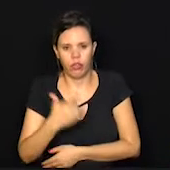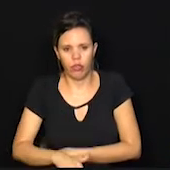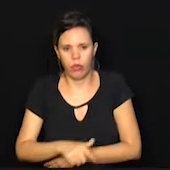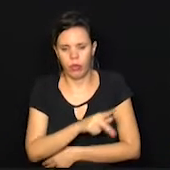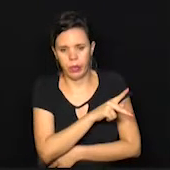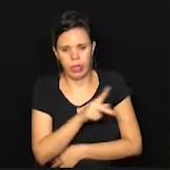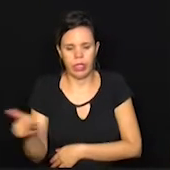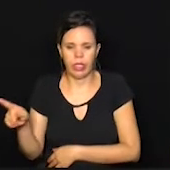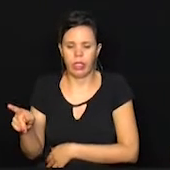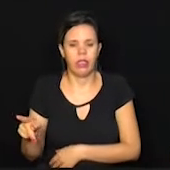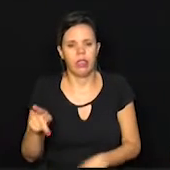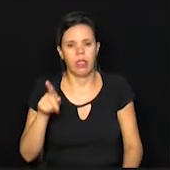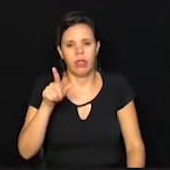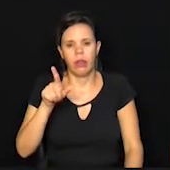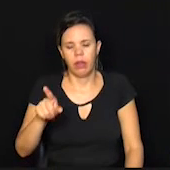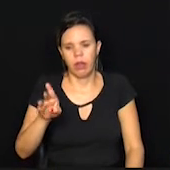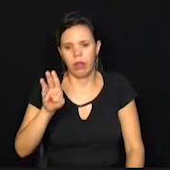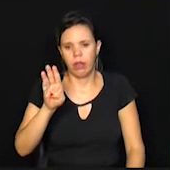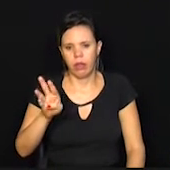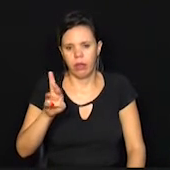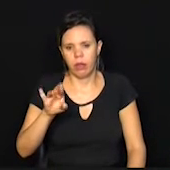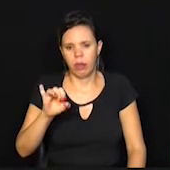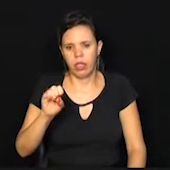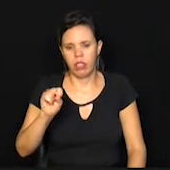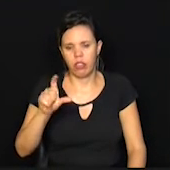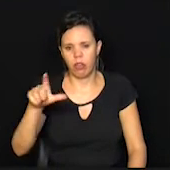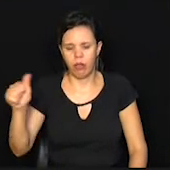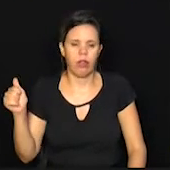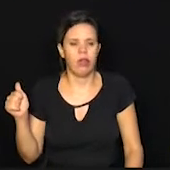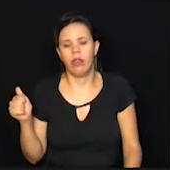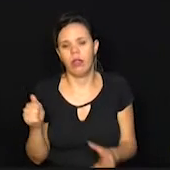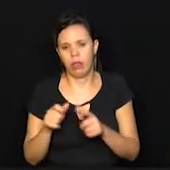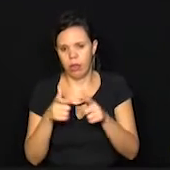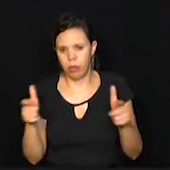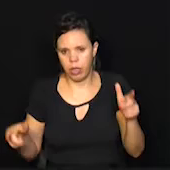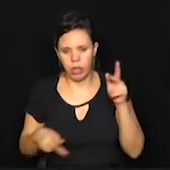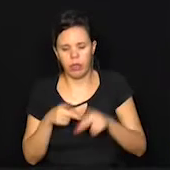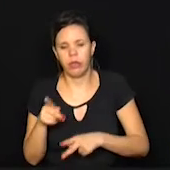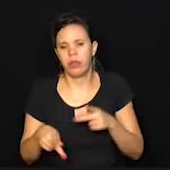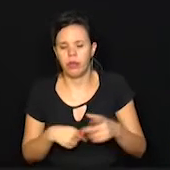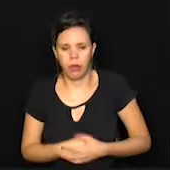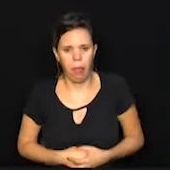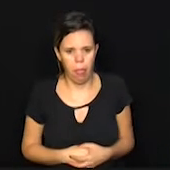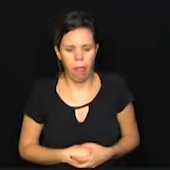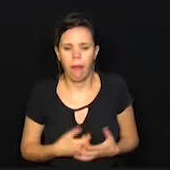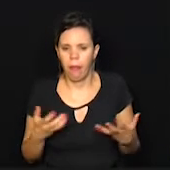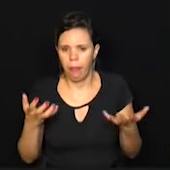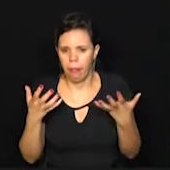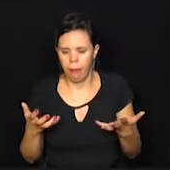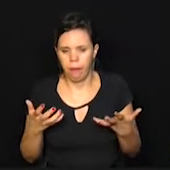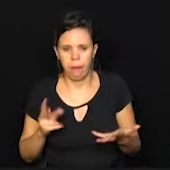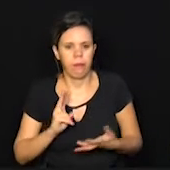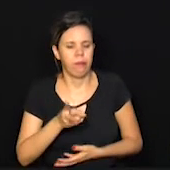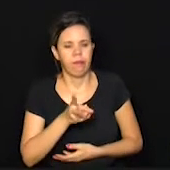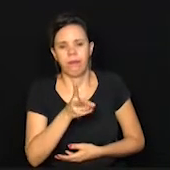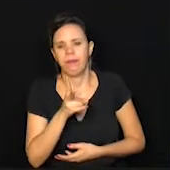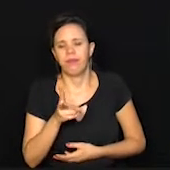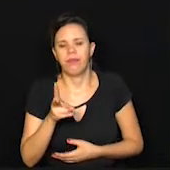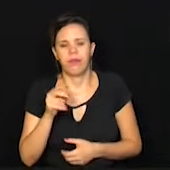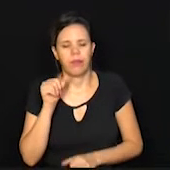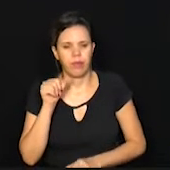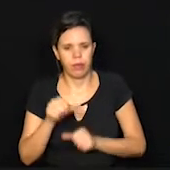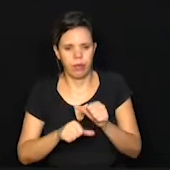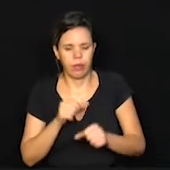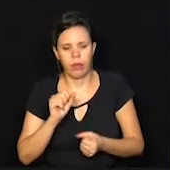se ele estavam preocupados com essa possibilidade que eles sabiam que a maioria do povo queria dar continuidade às